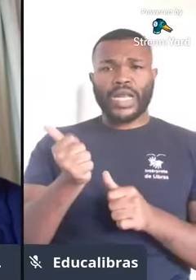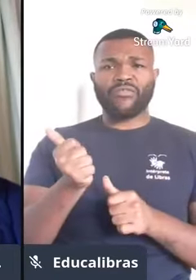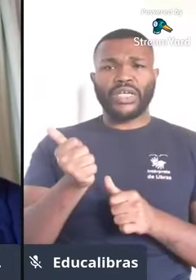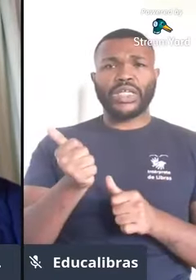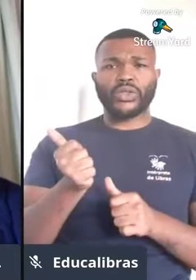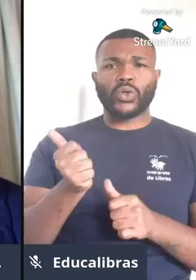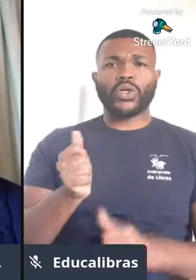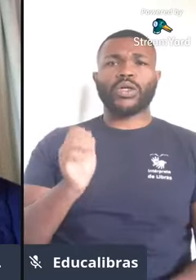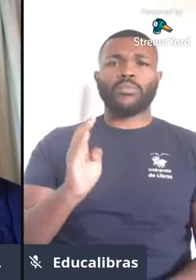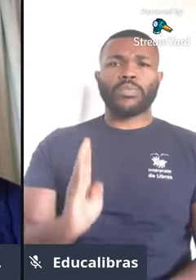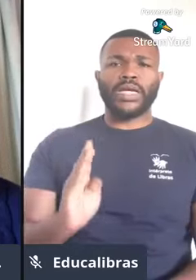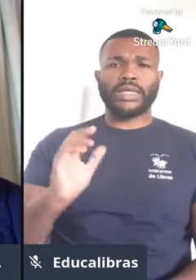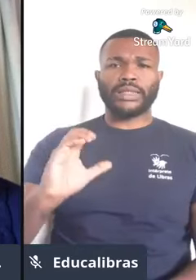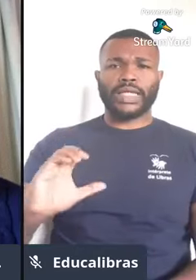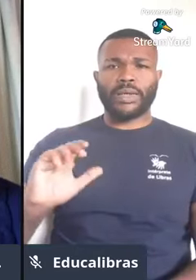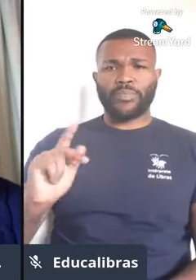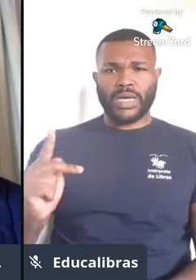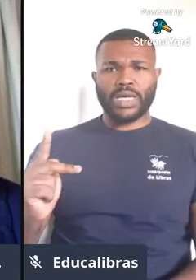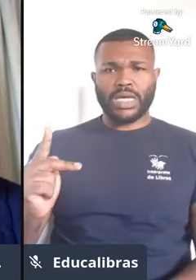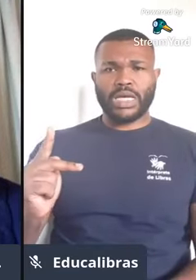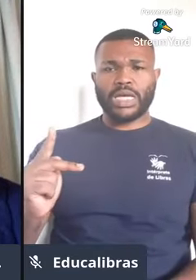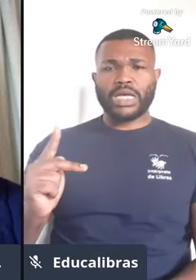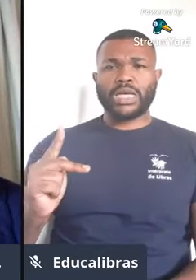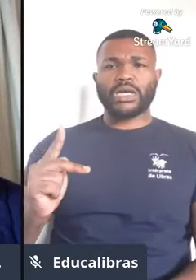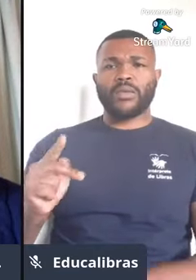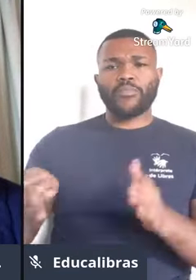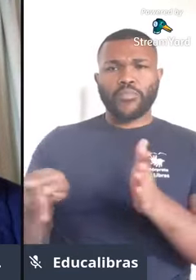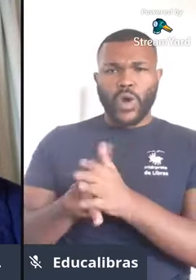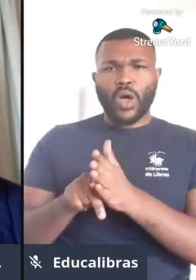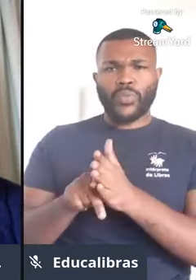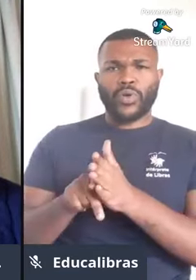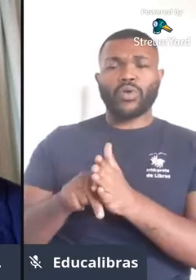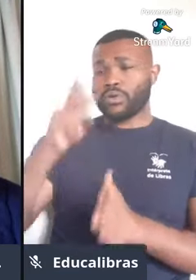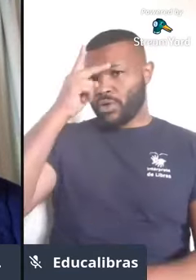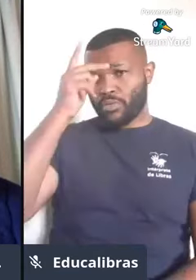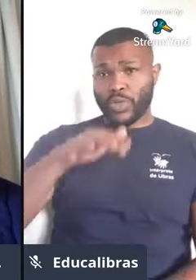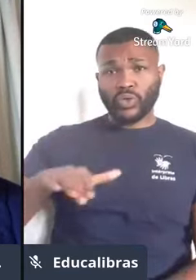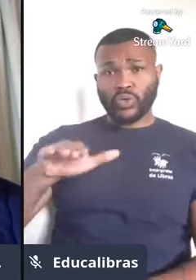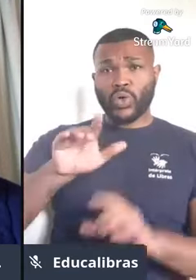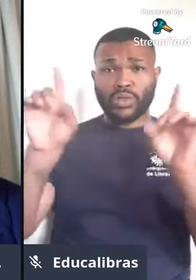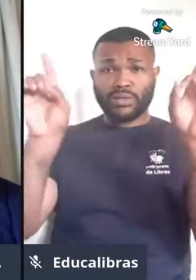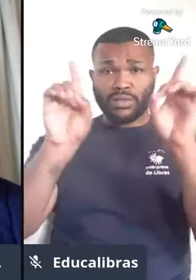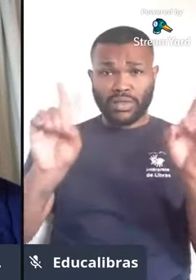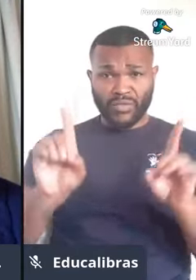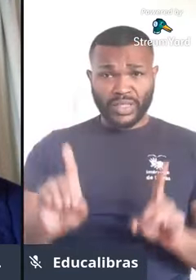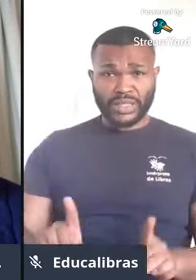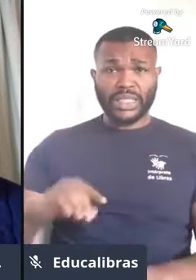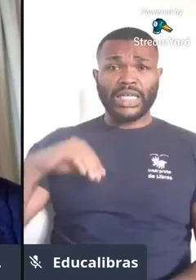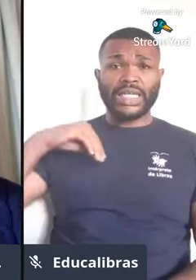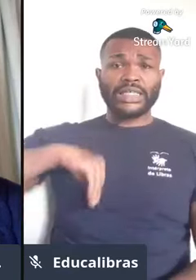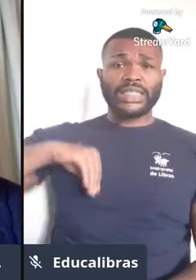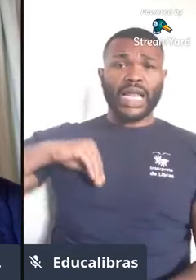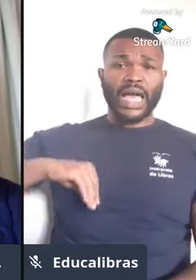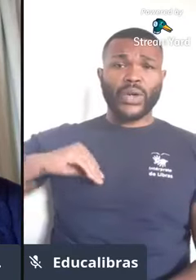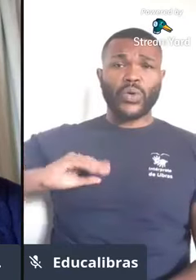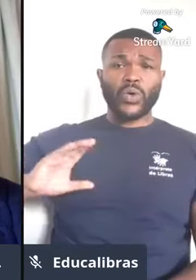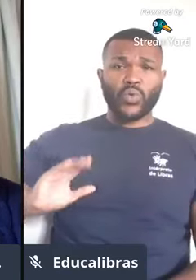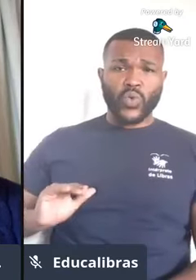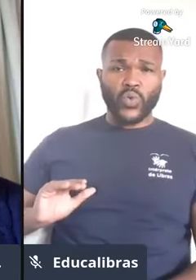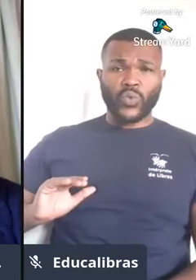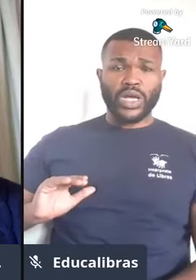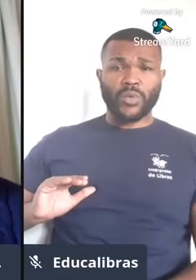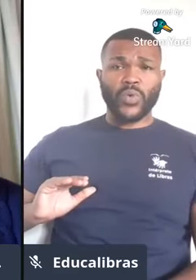um auxílio previsto na nossa legislação, que garante às pessoas com deficiência o rendimento de um salário mínimo, mas